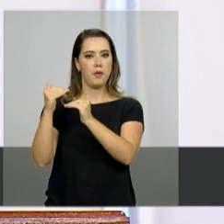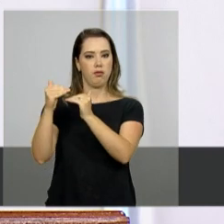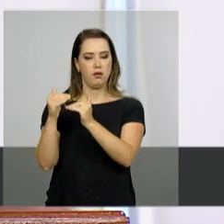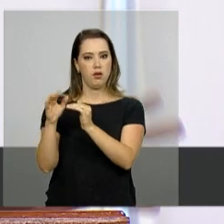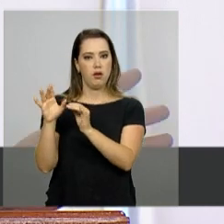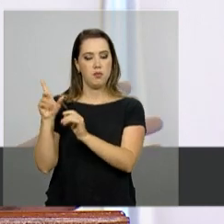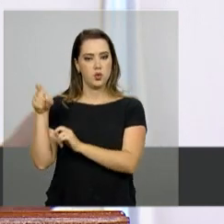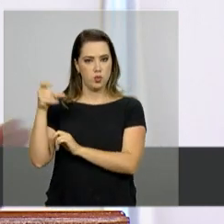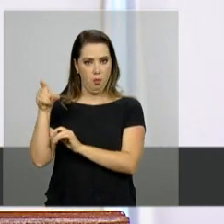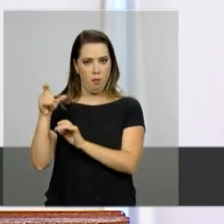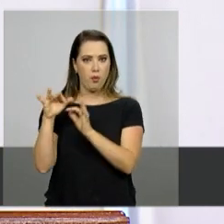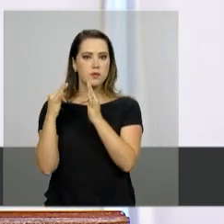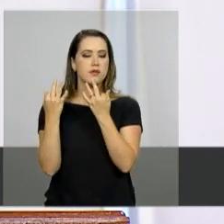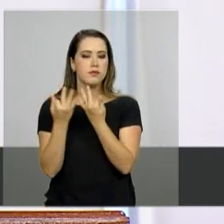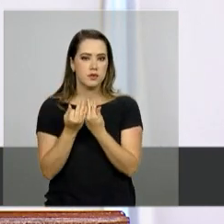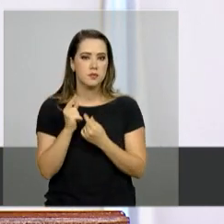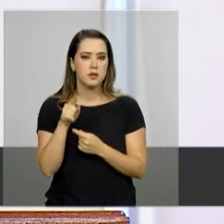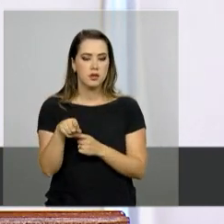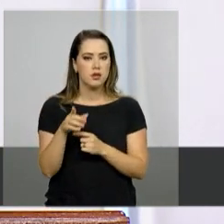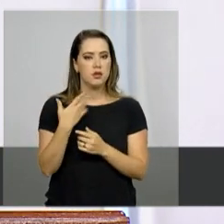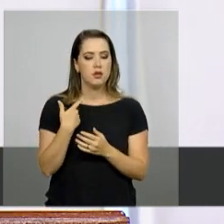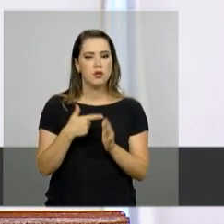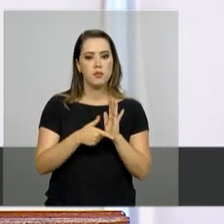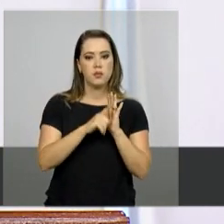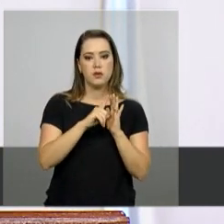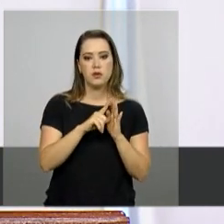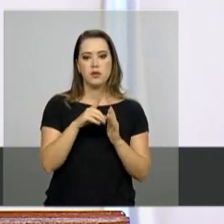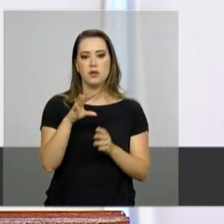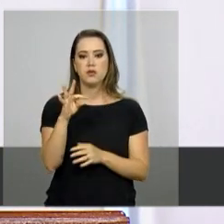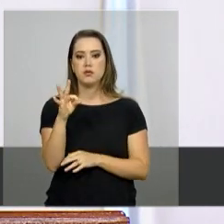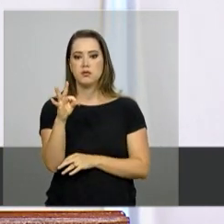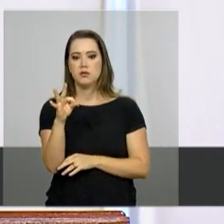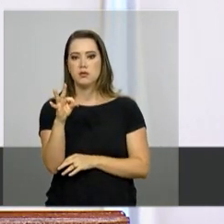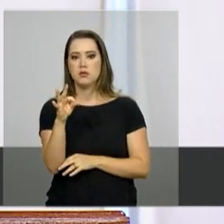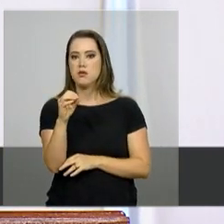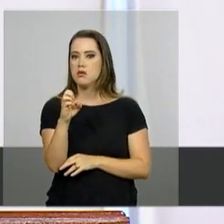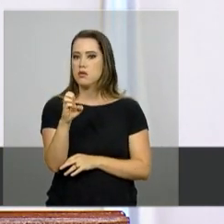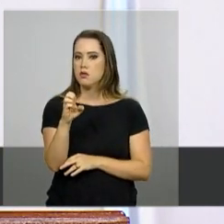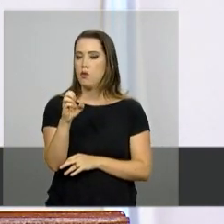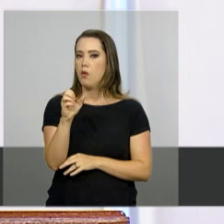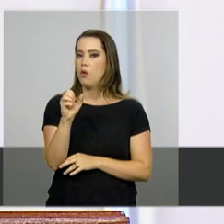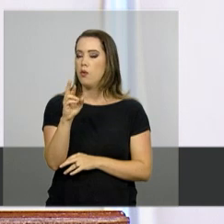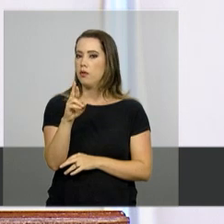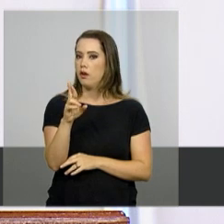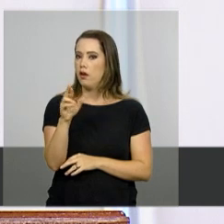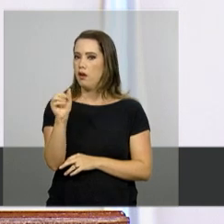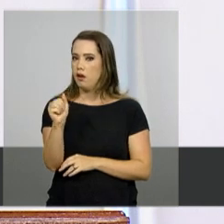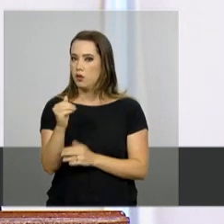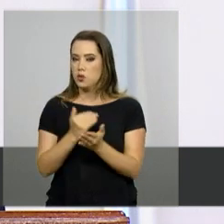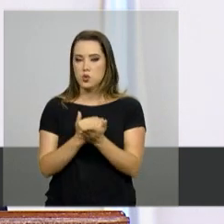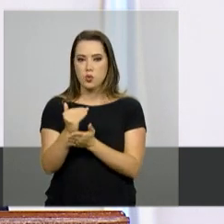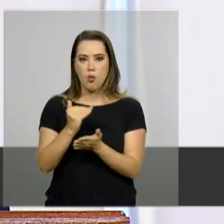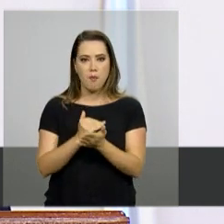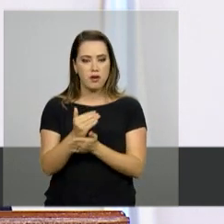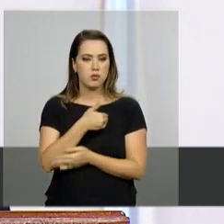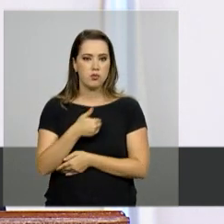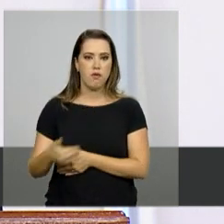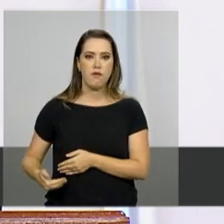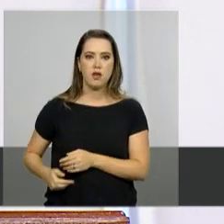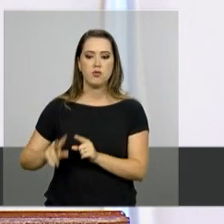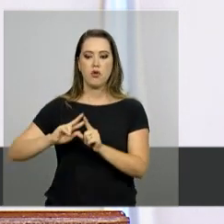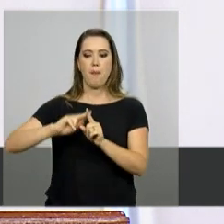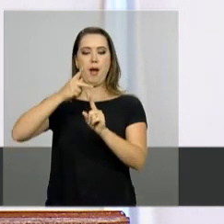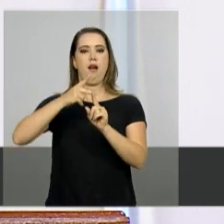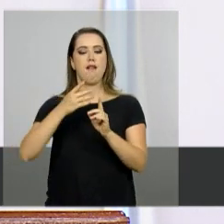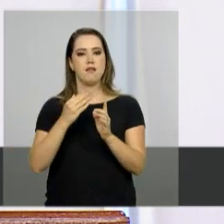até por sugestão do aterramento terra e agora o beltrame nós logo no início nosso governo nós